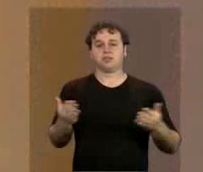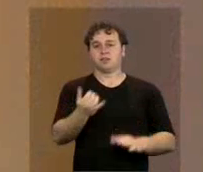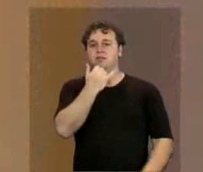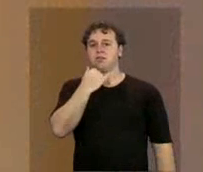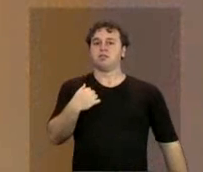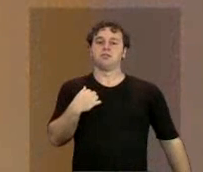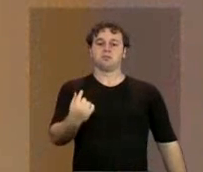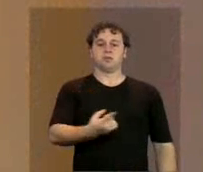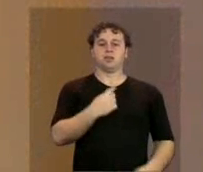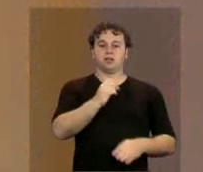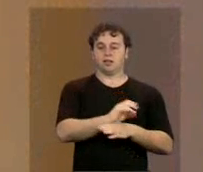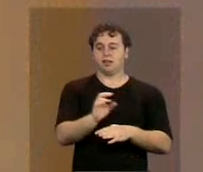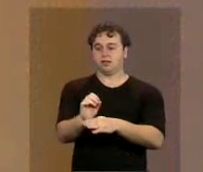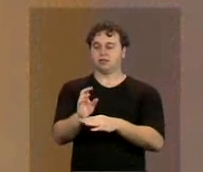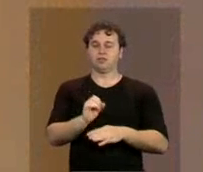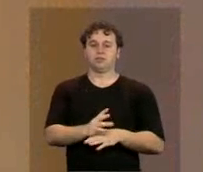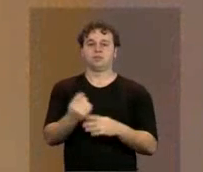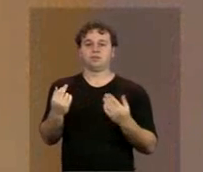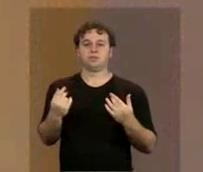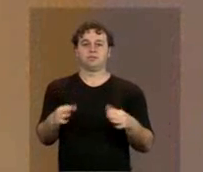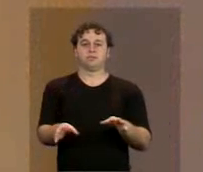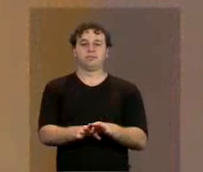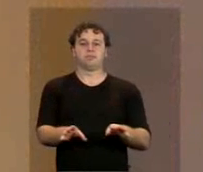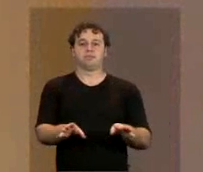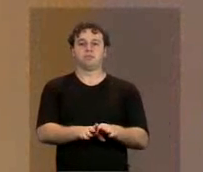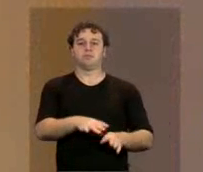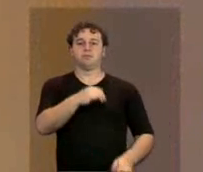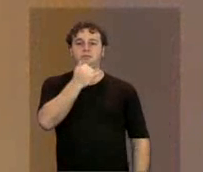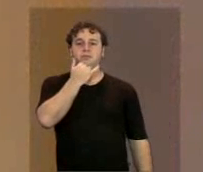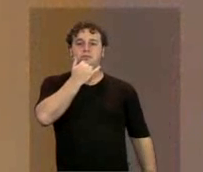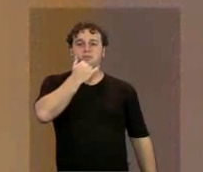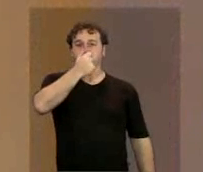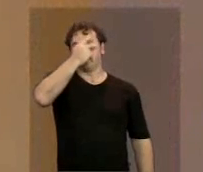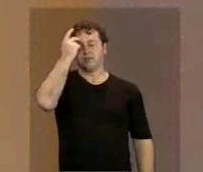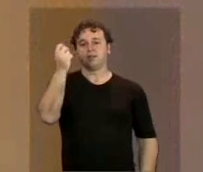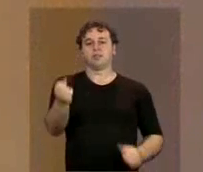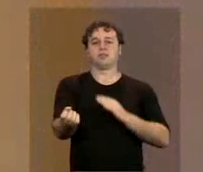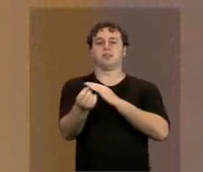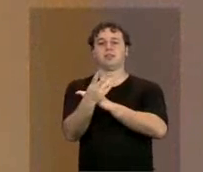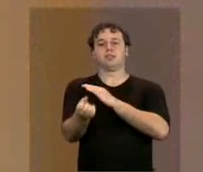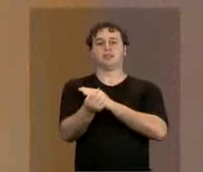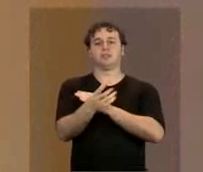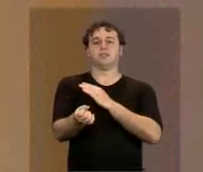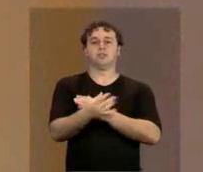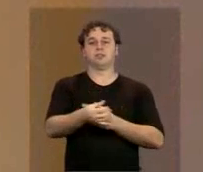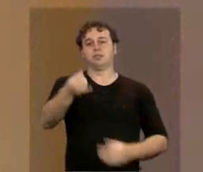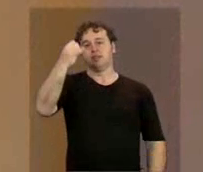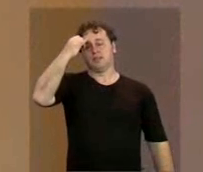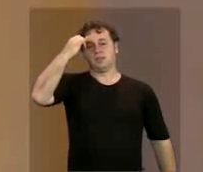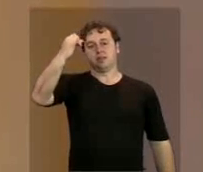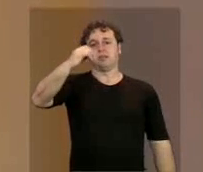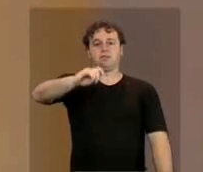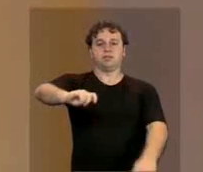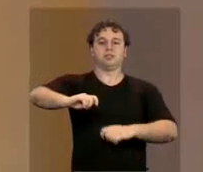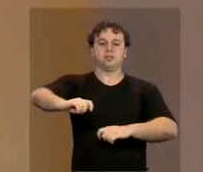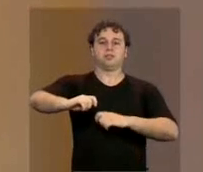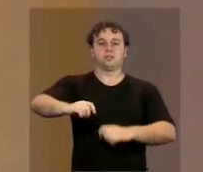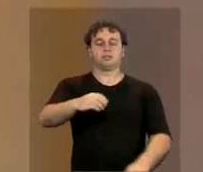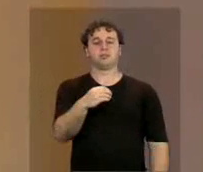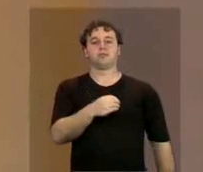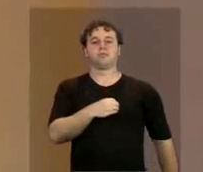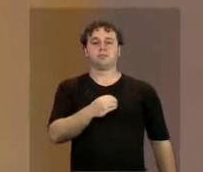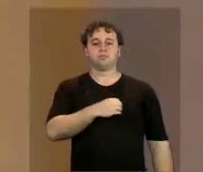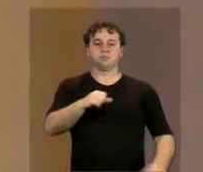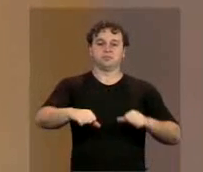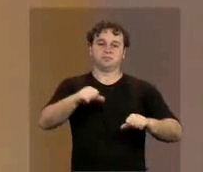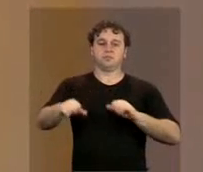nos dai hoje, perdoai-nos as nossas ofensas, assim como nós perdoamos a quem nos tem ofendido. E não nos deixeis